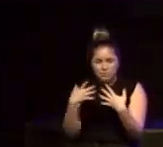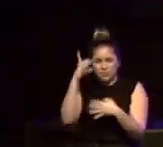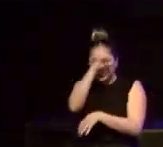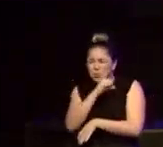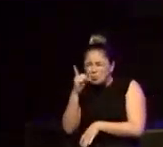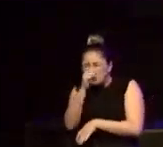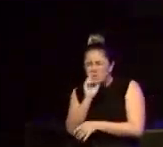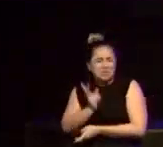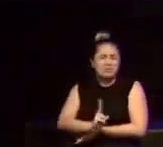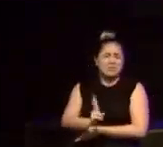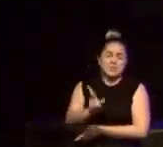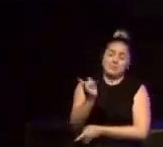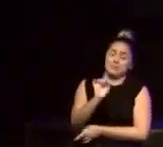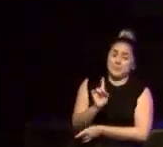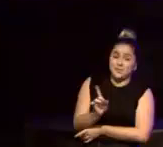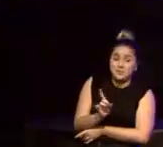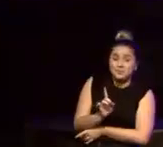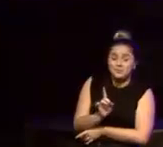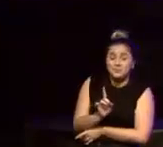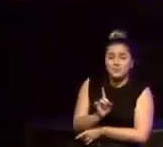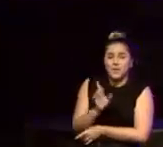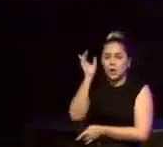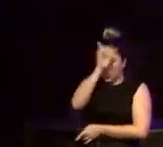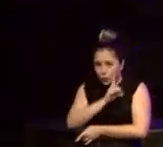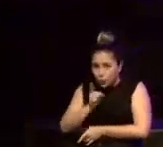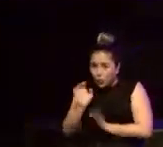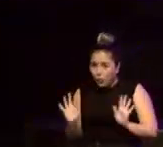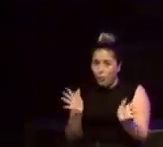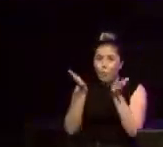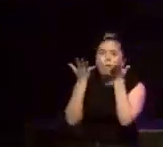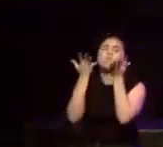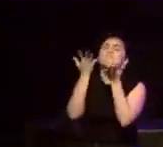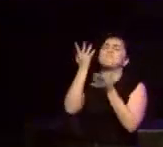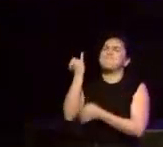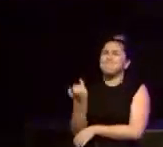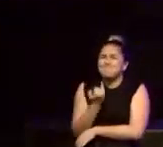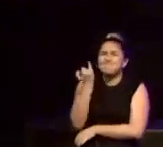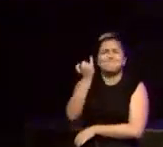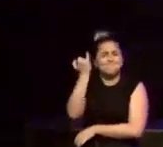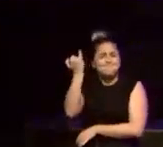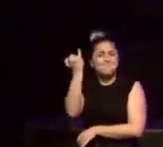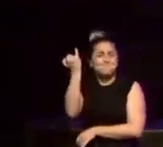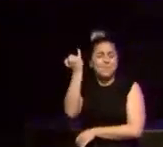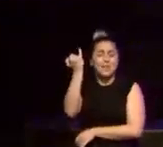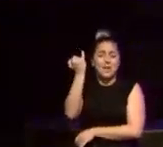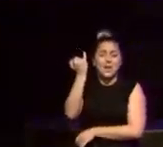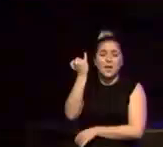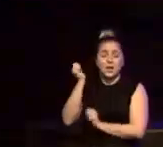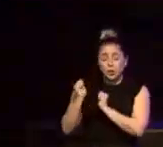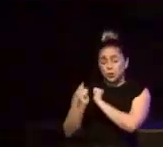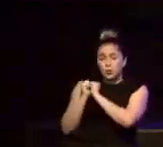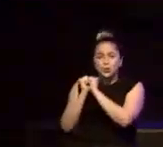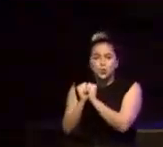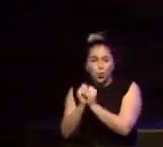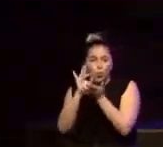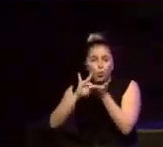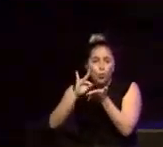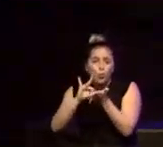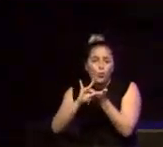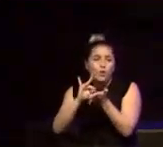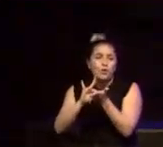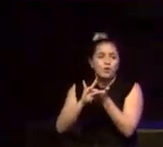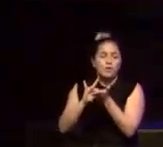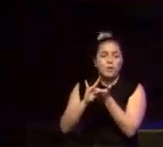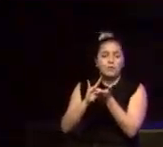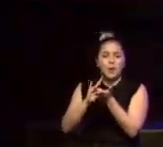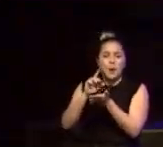igreja, embora a celebração de domingo seja muito importante, eu estou falando de realmente estar envolvido, estar junto, talvez seja num convívio, num